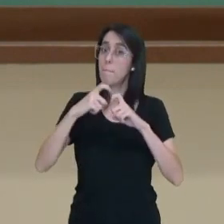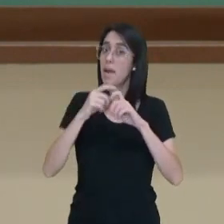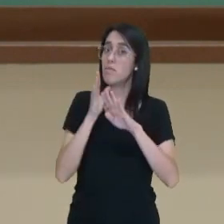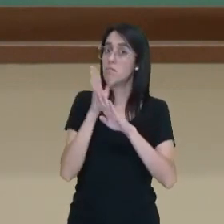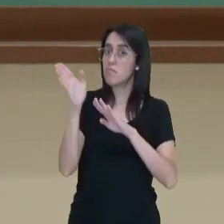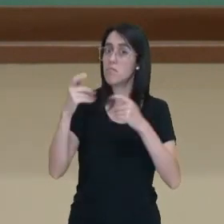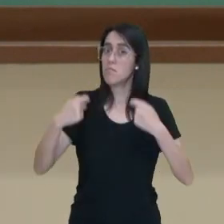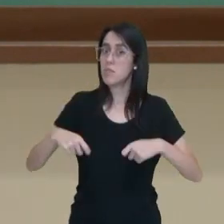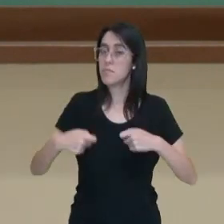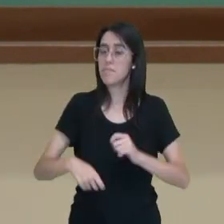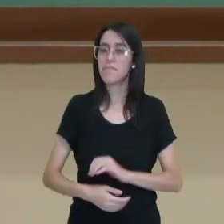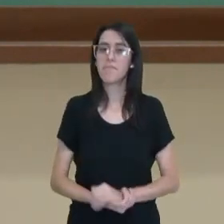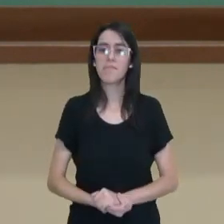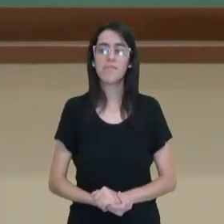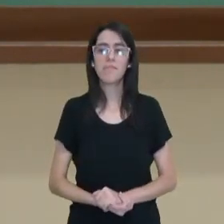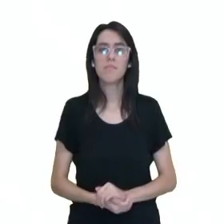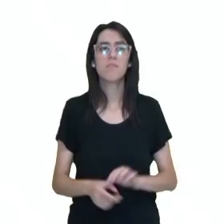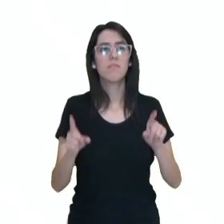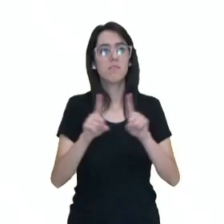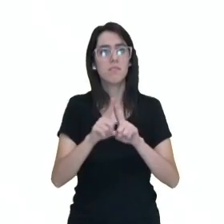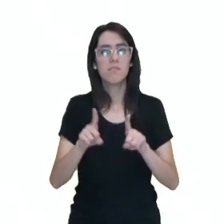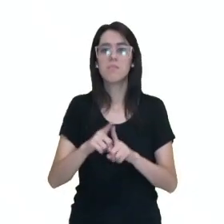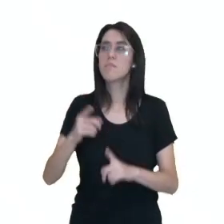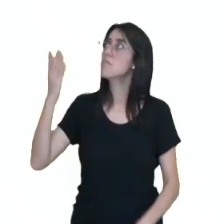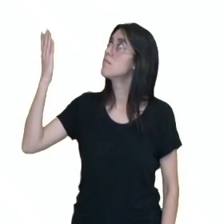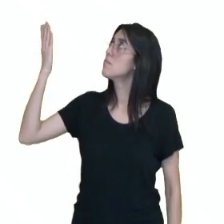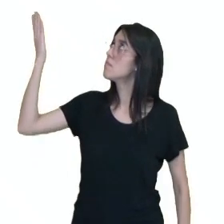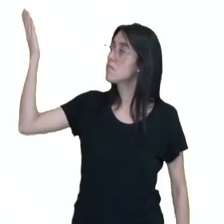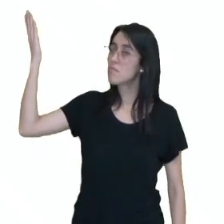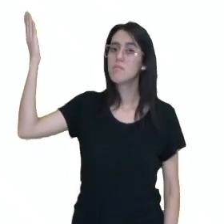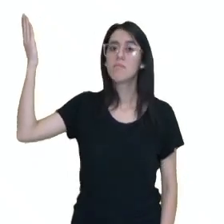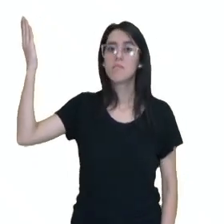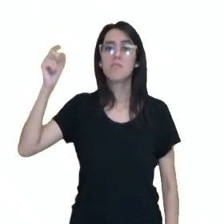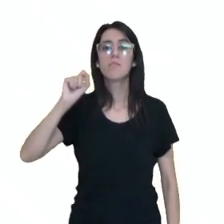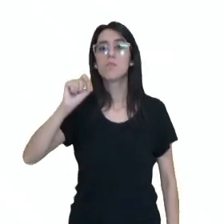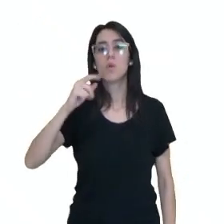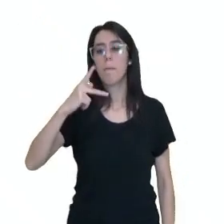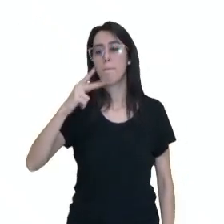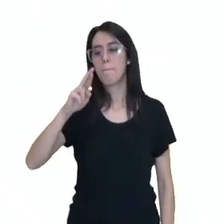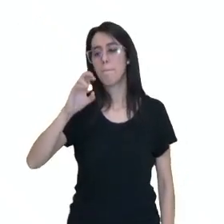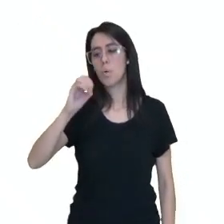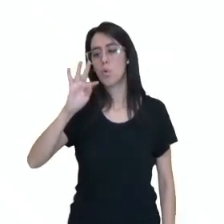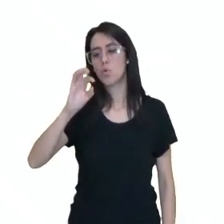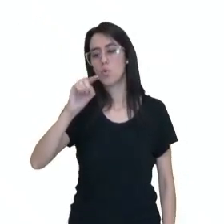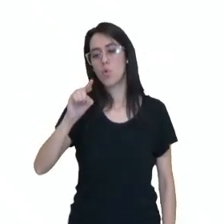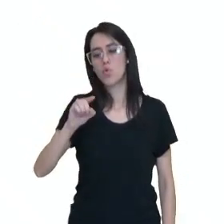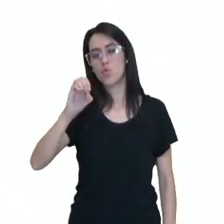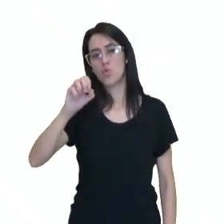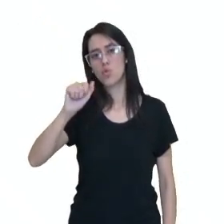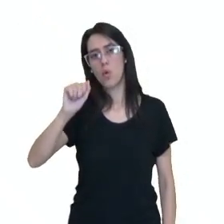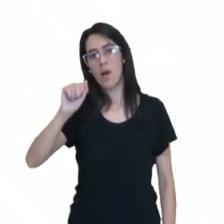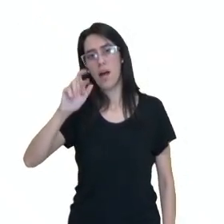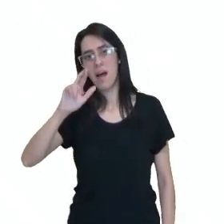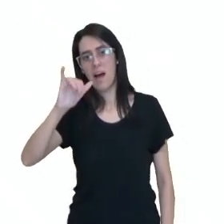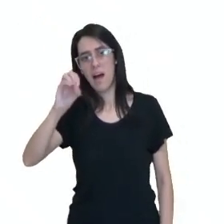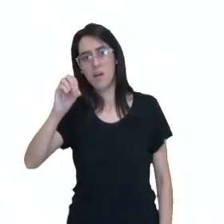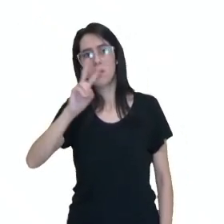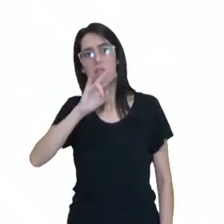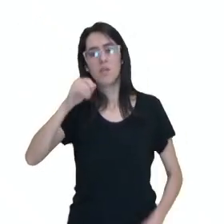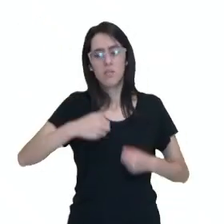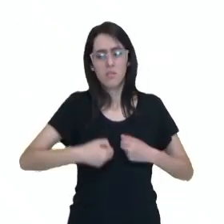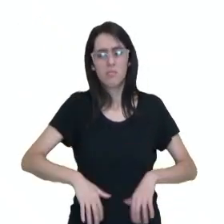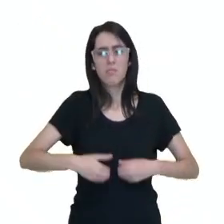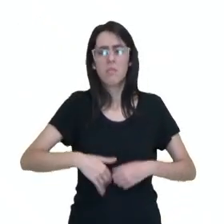médico. Além da tricomoníase, que ela é causada por um protozoário, o Trichomonas vaginalis, então ela vai causar um corrimento amarelado,